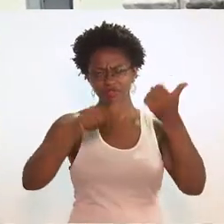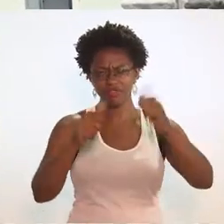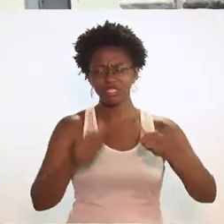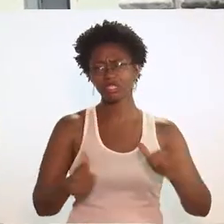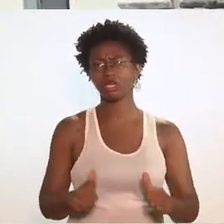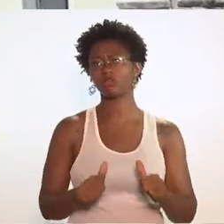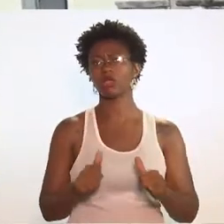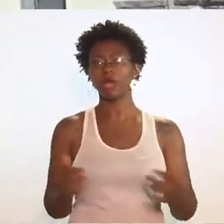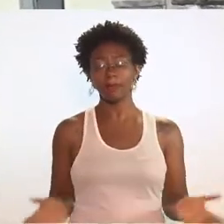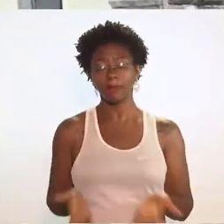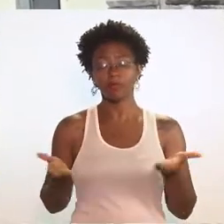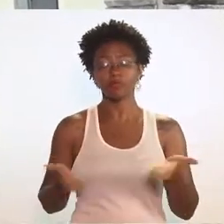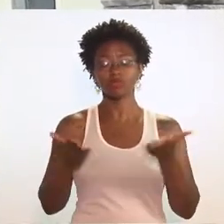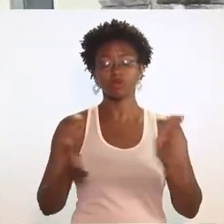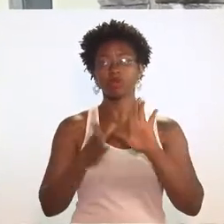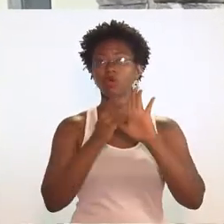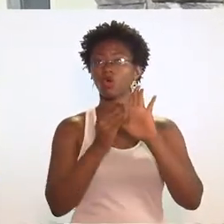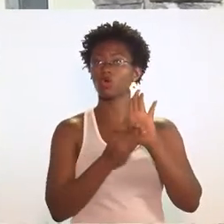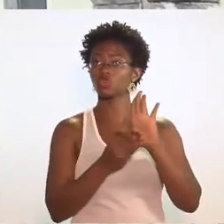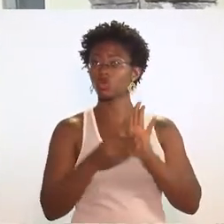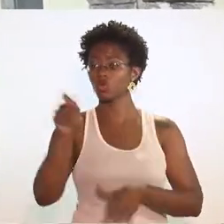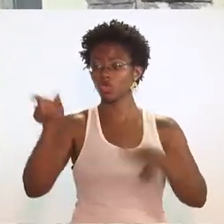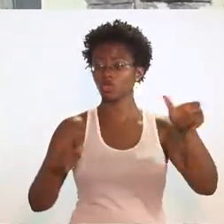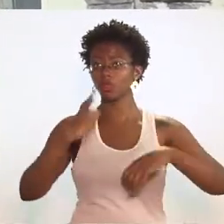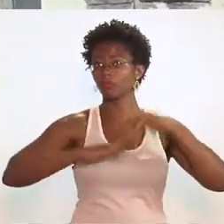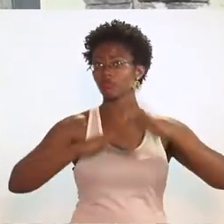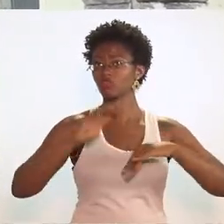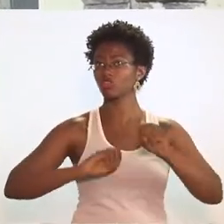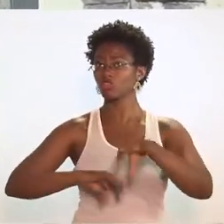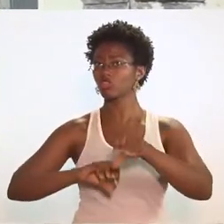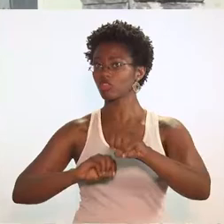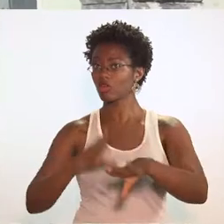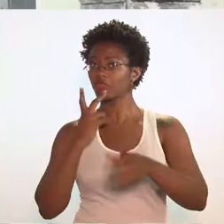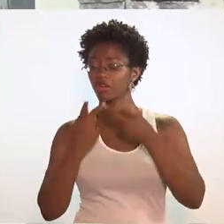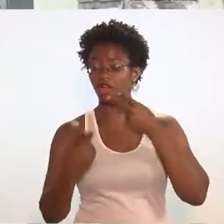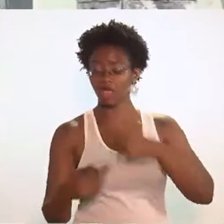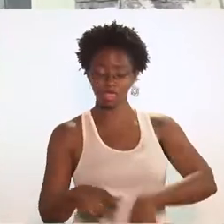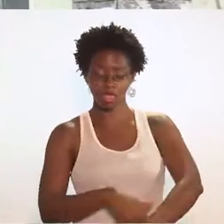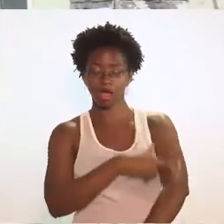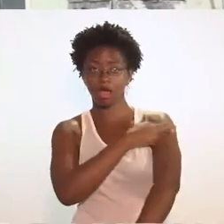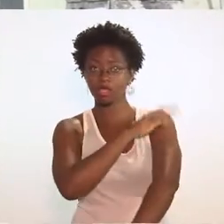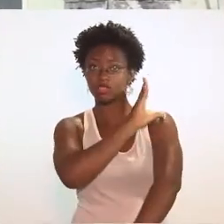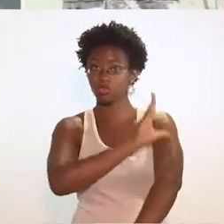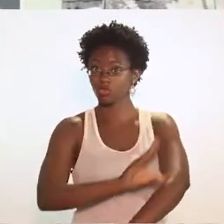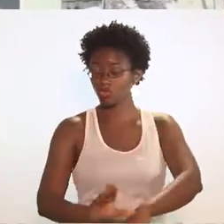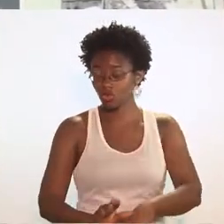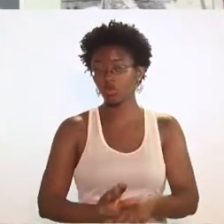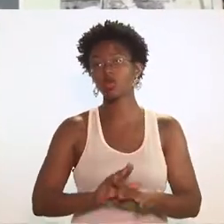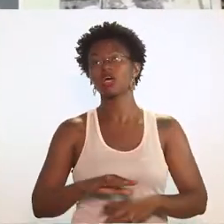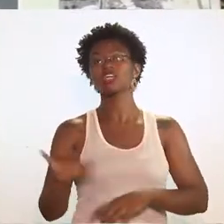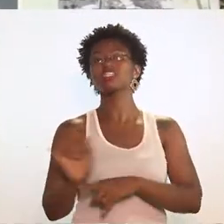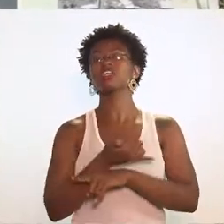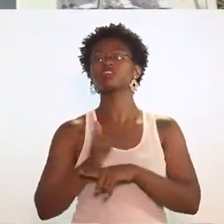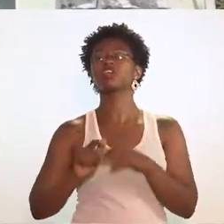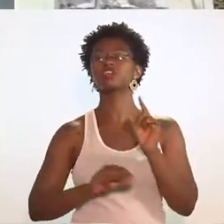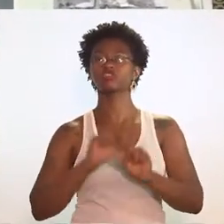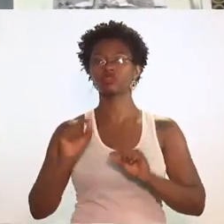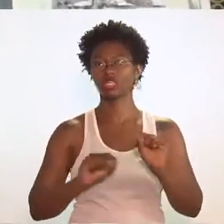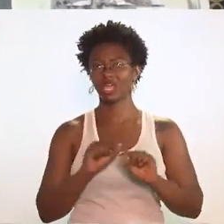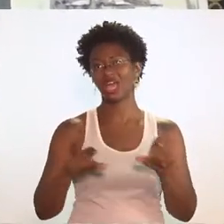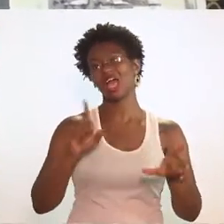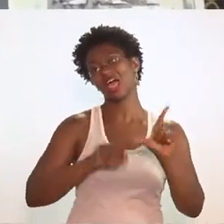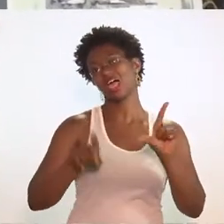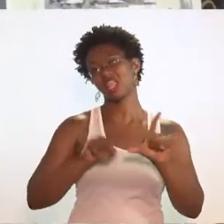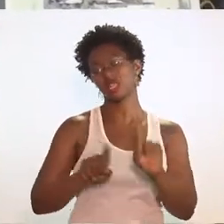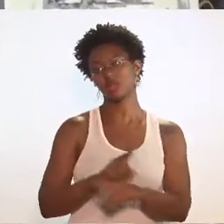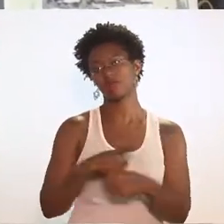visa contribuir com conteúdo para os profissionais de educação na abordagem à diversidade étnico-cultural, tendo como estratégia musical as letras